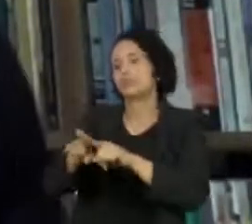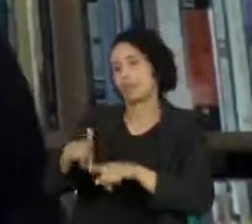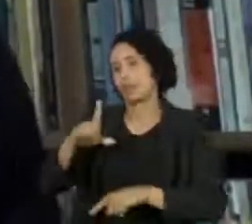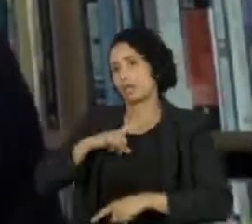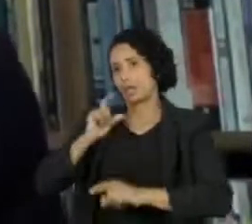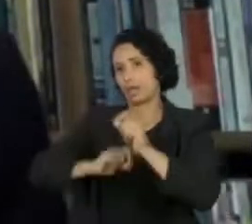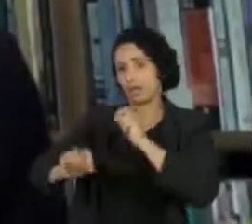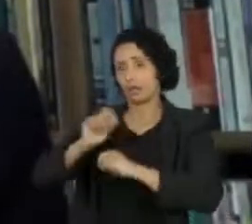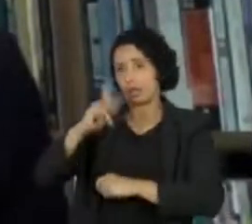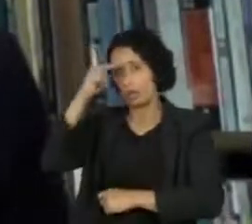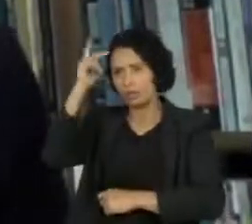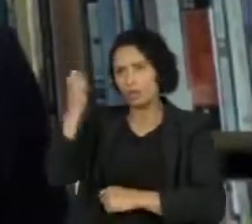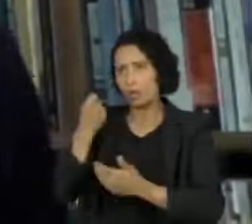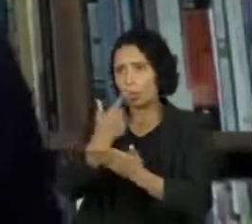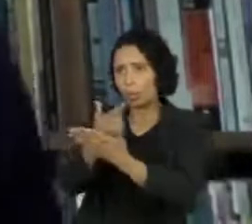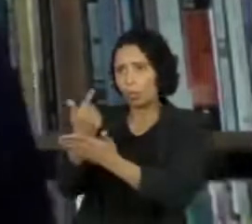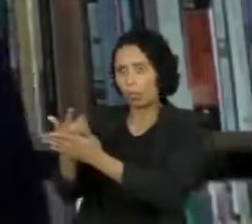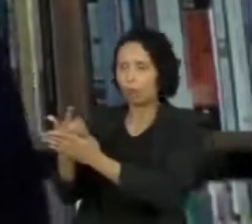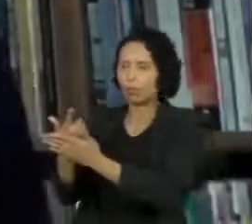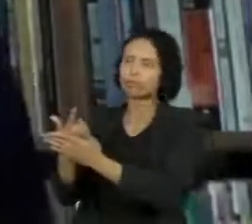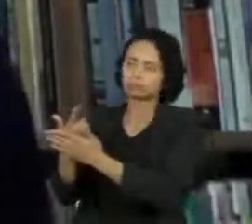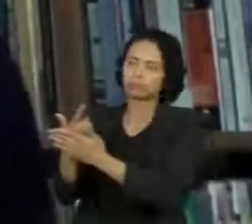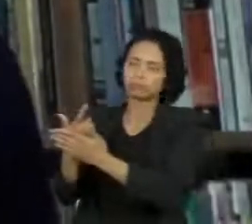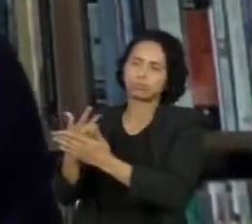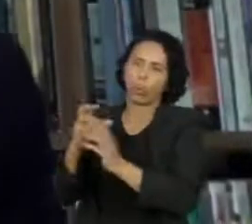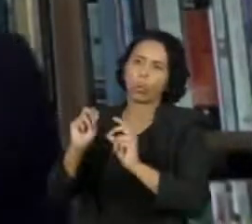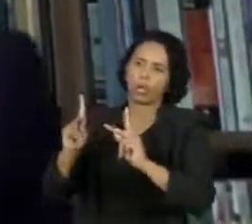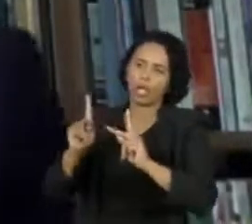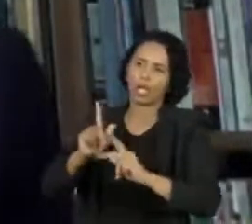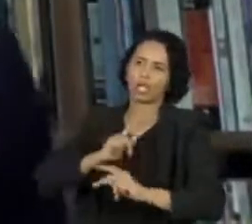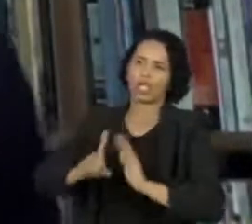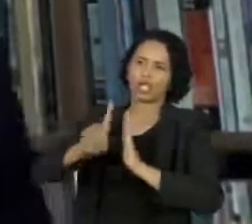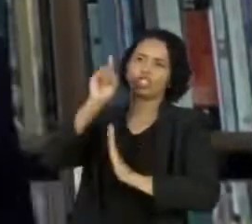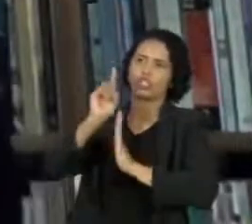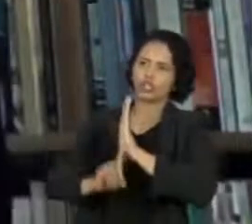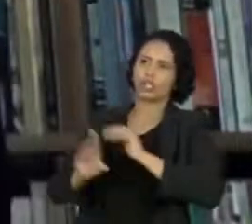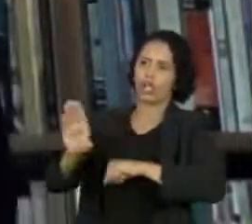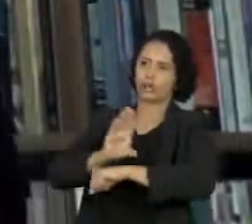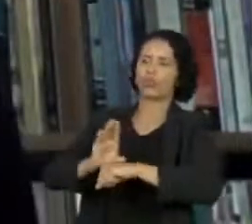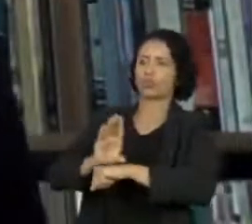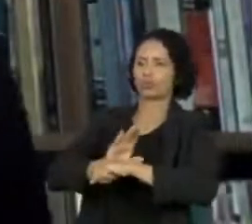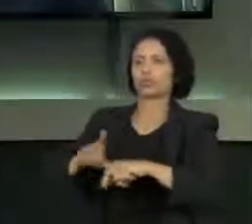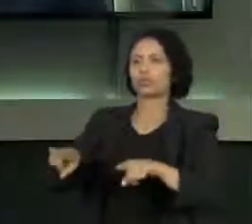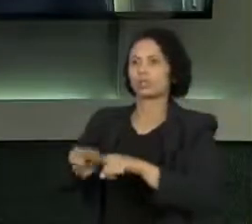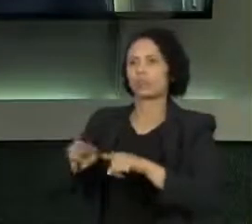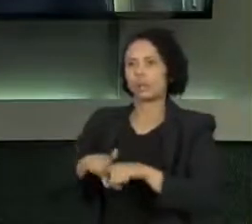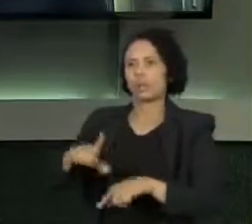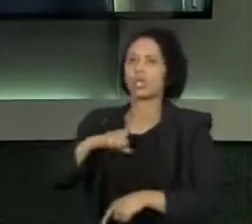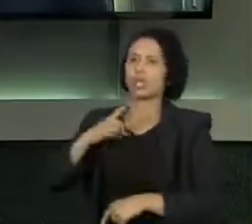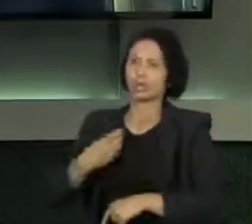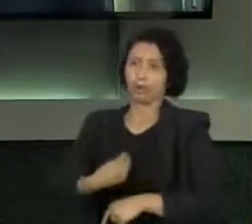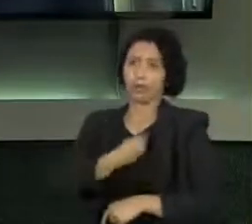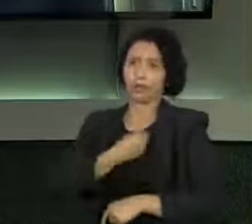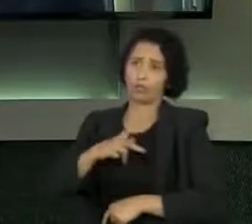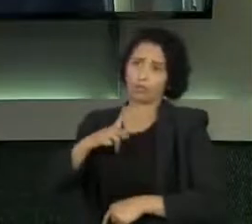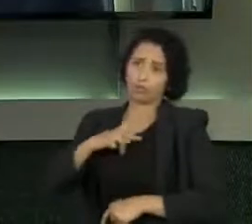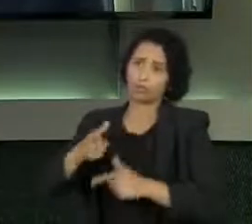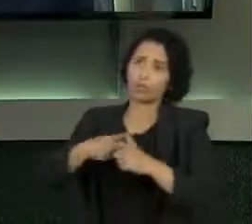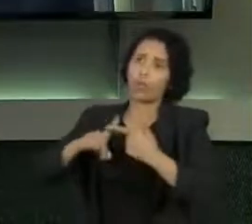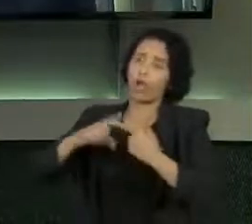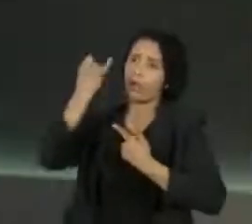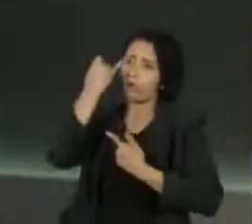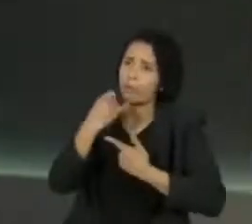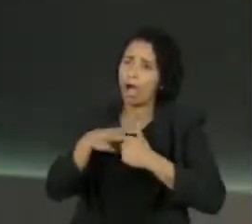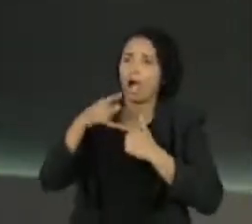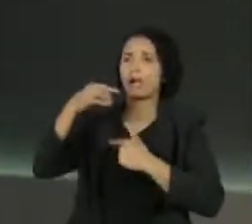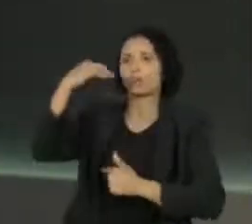tem também direitos constitucionais, como a inviolabilidade da sua privacidade, da sua imagem e da sua honra.